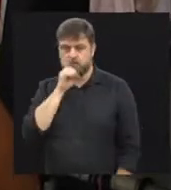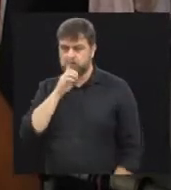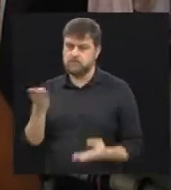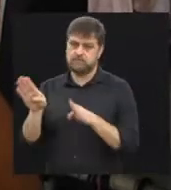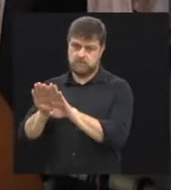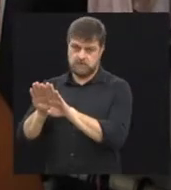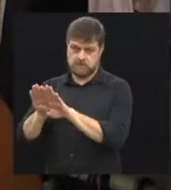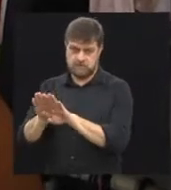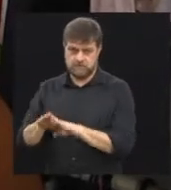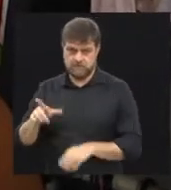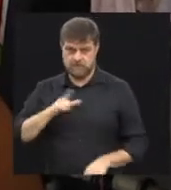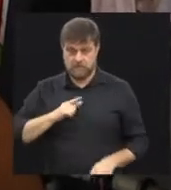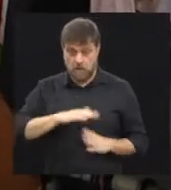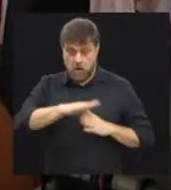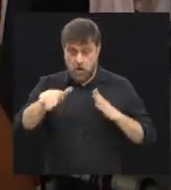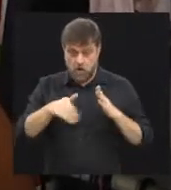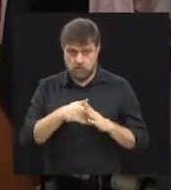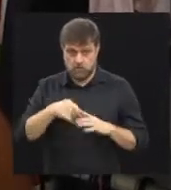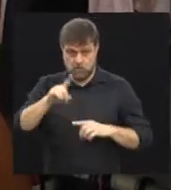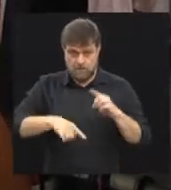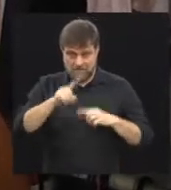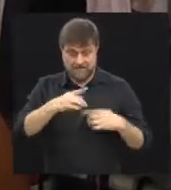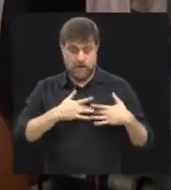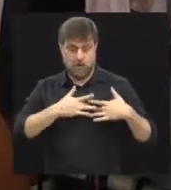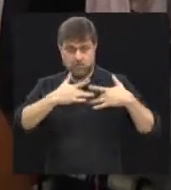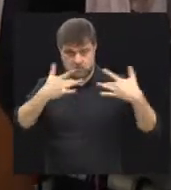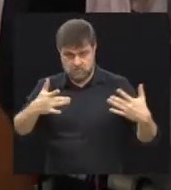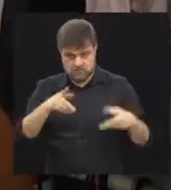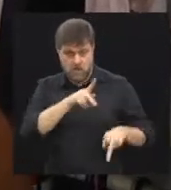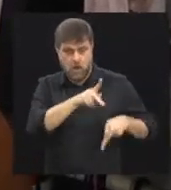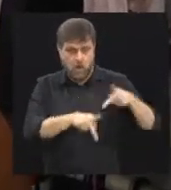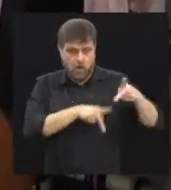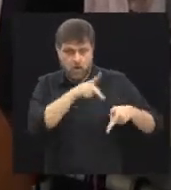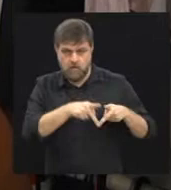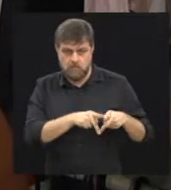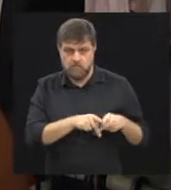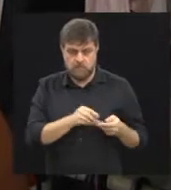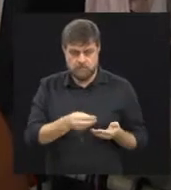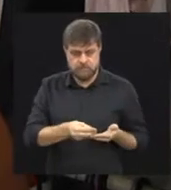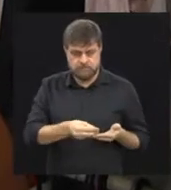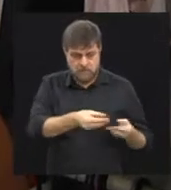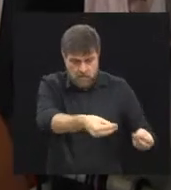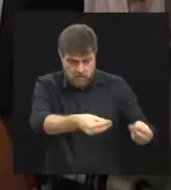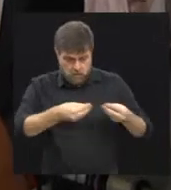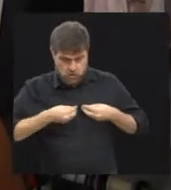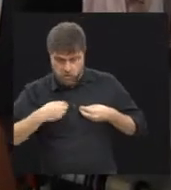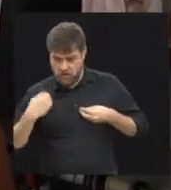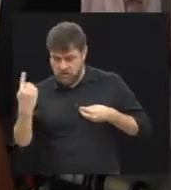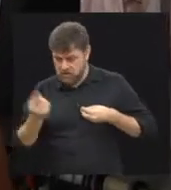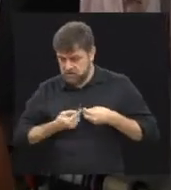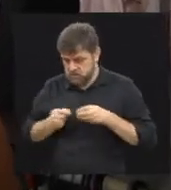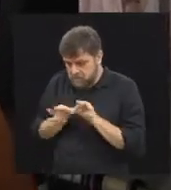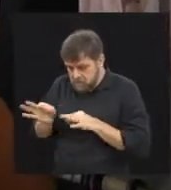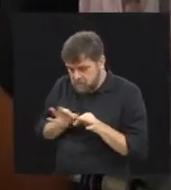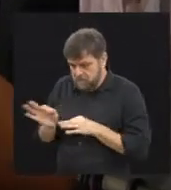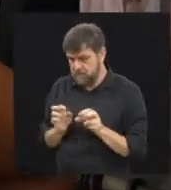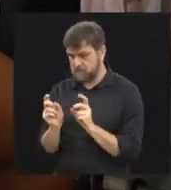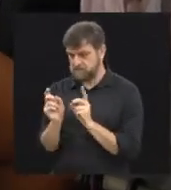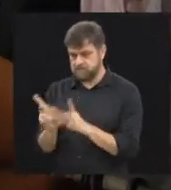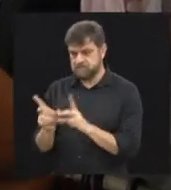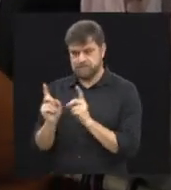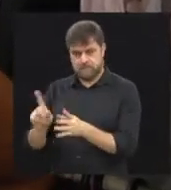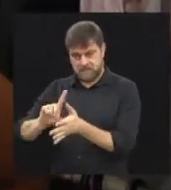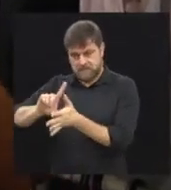semana. Tudo o que tem aqui no bazar é de doação, que a população ela realiza, faz a doação para casa. É feito toda